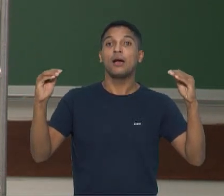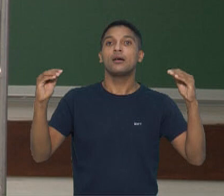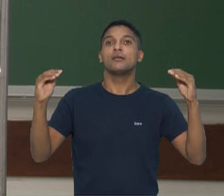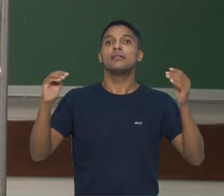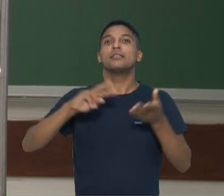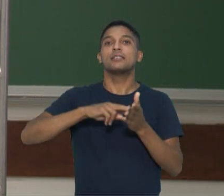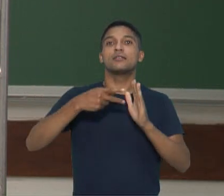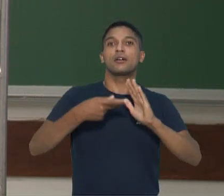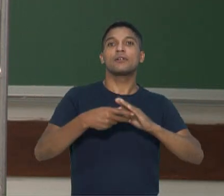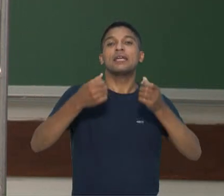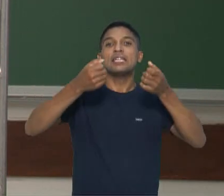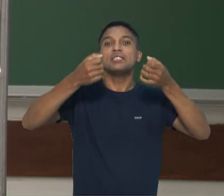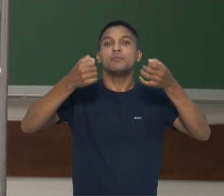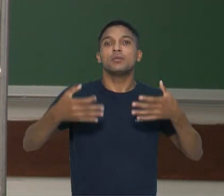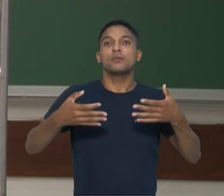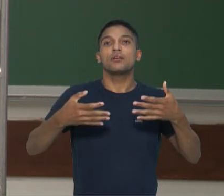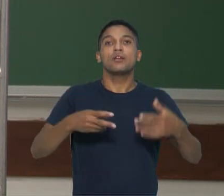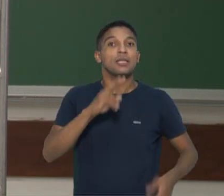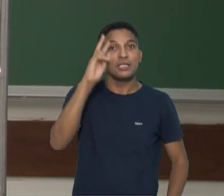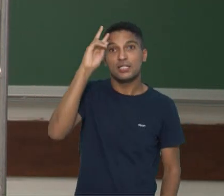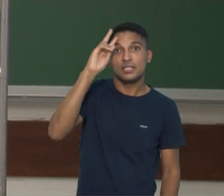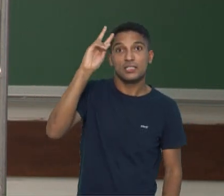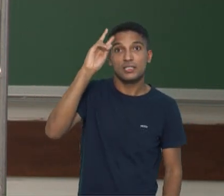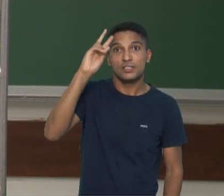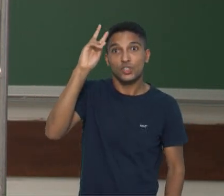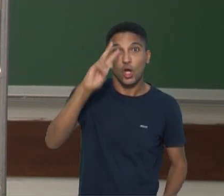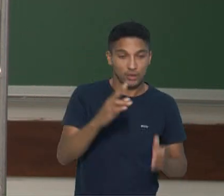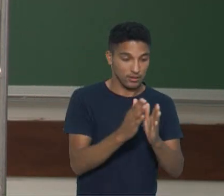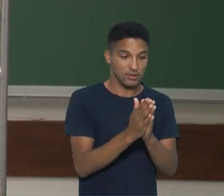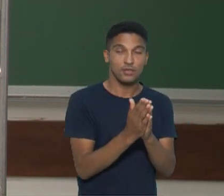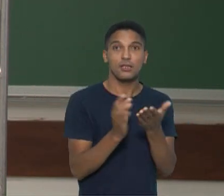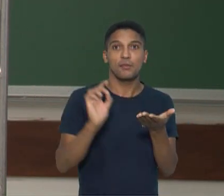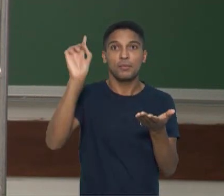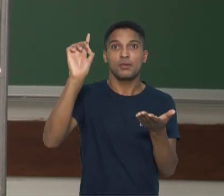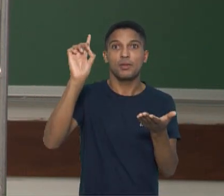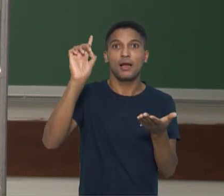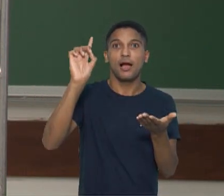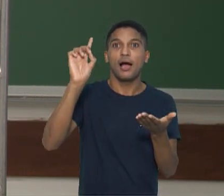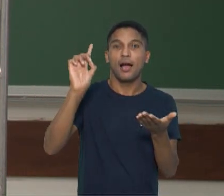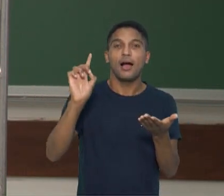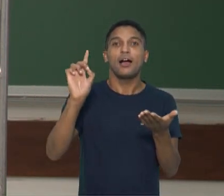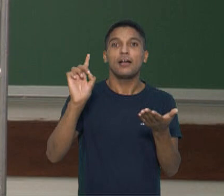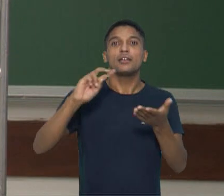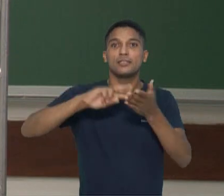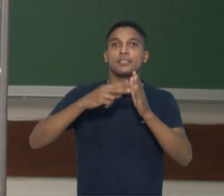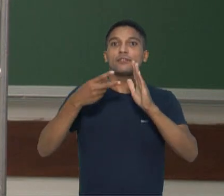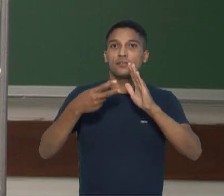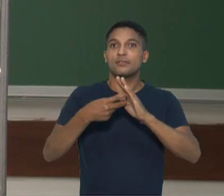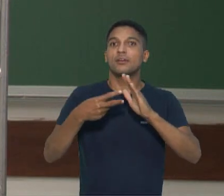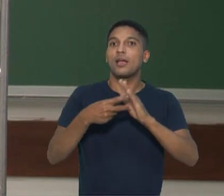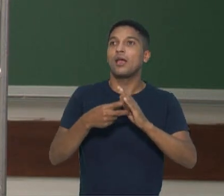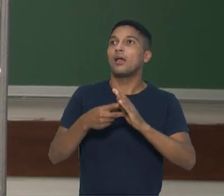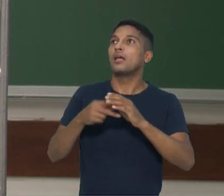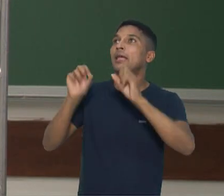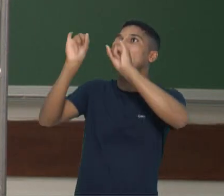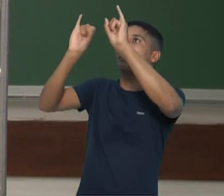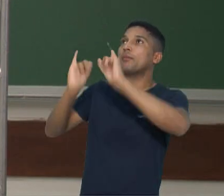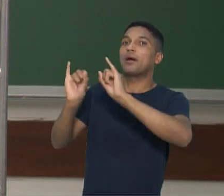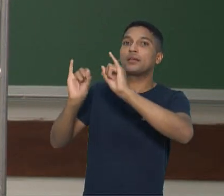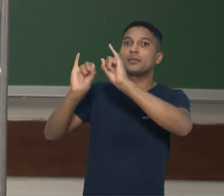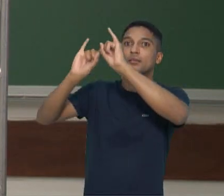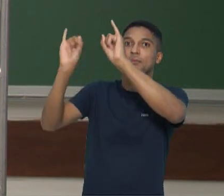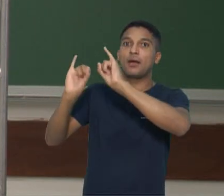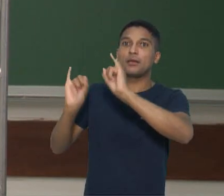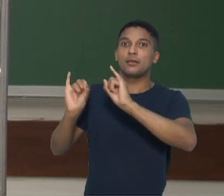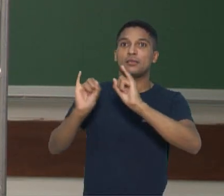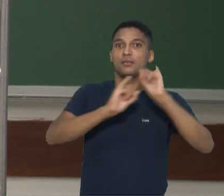explicar a história da Bíblia, né? A história religiosa da fé, né, católica.